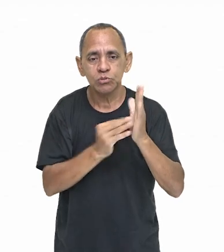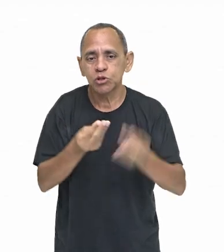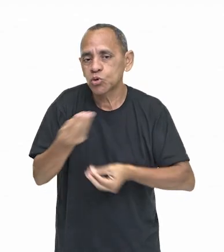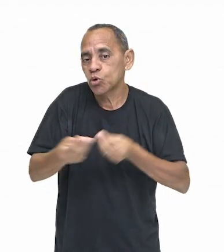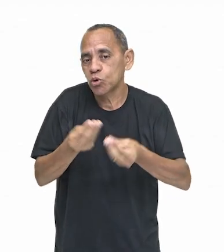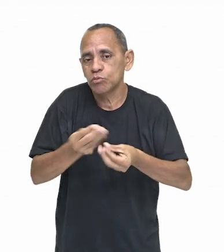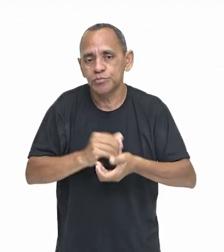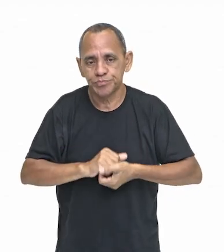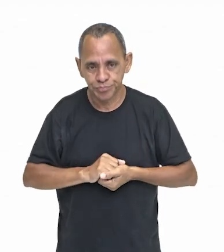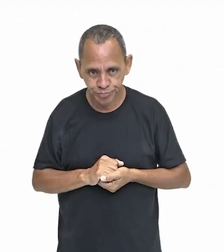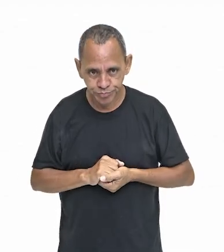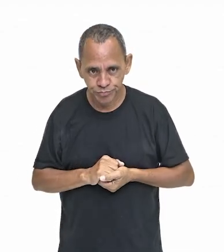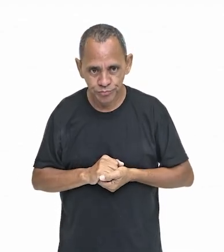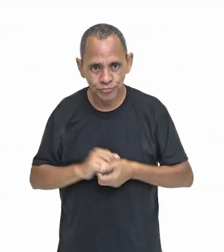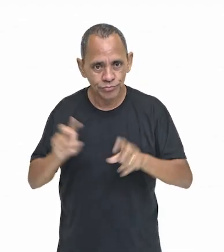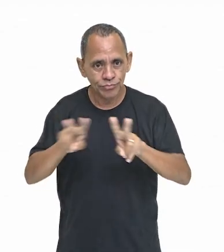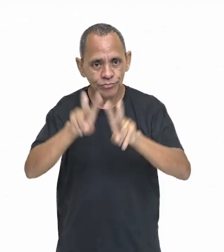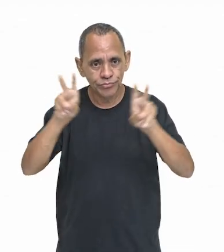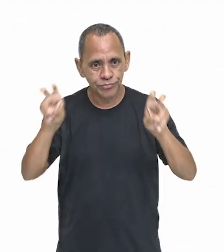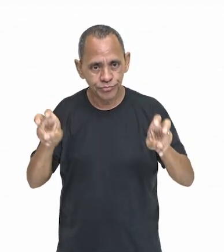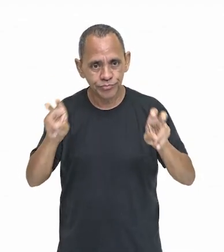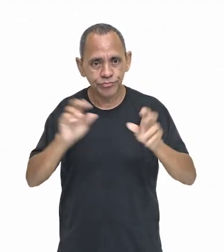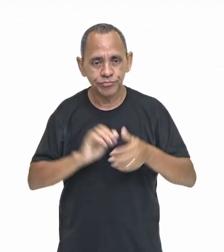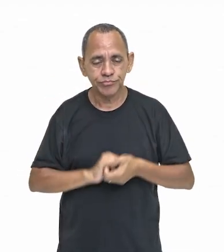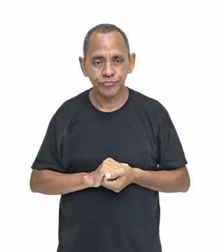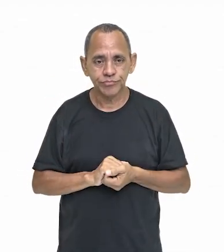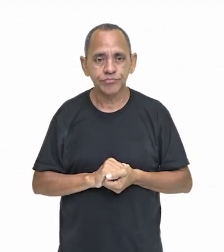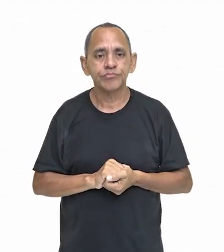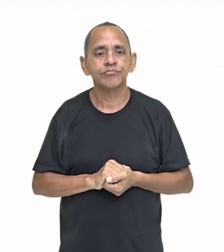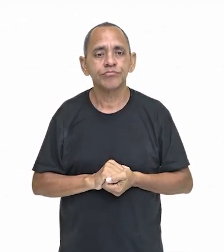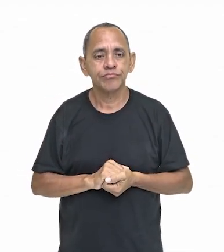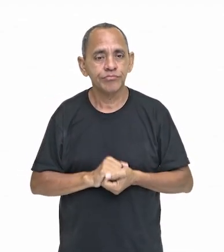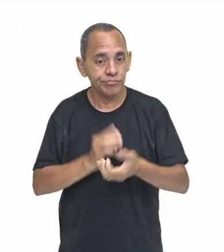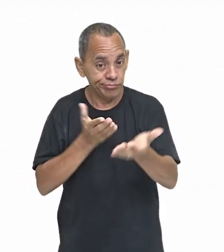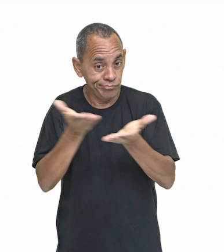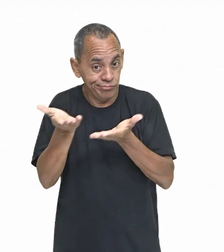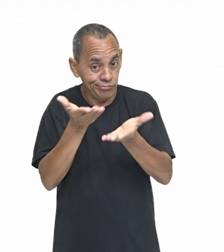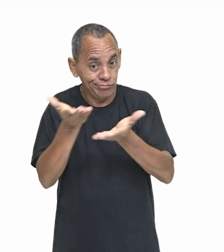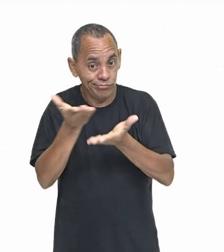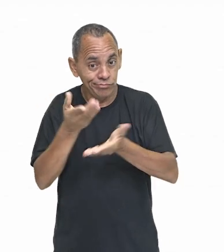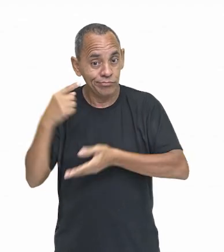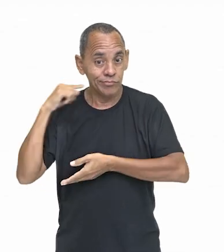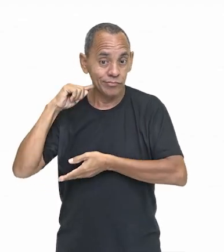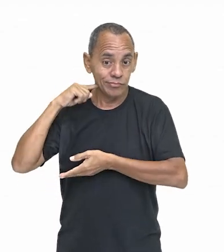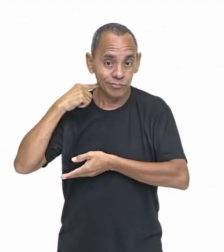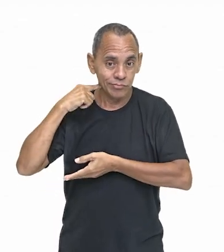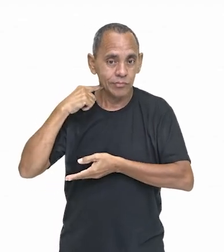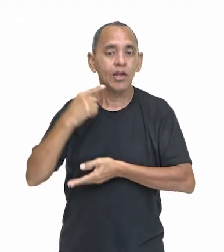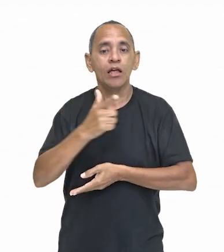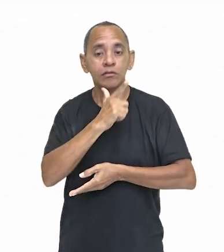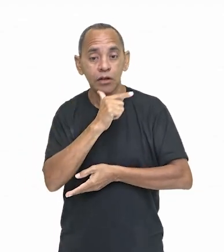Pessoal, no objeto de conhecimento nós teremos tratamento de água e esgoto,